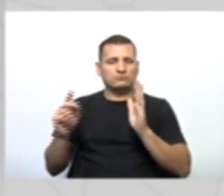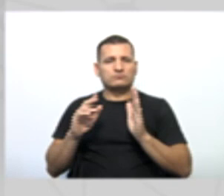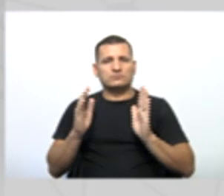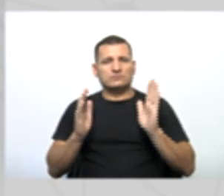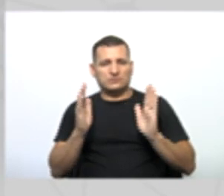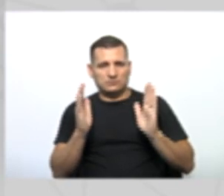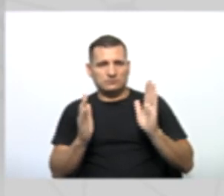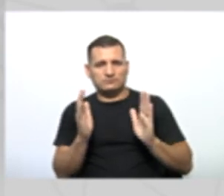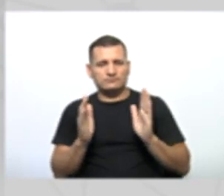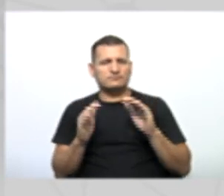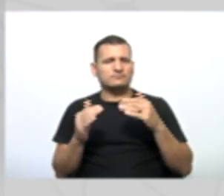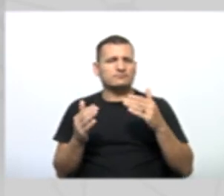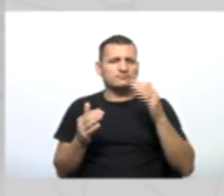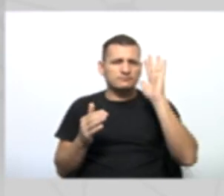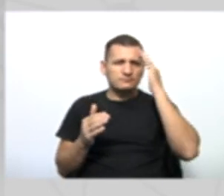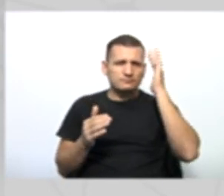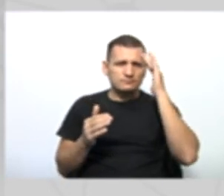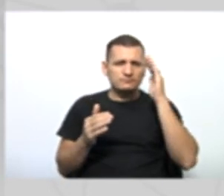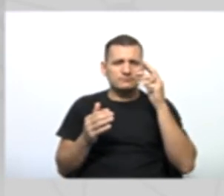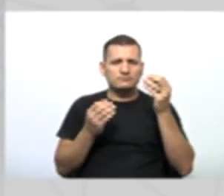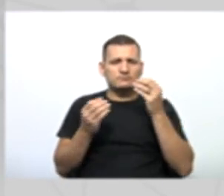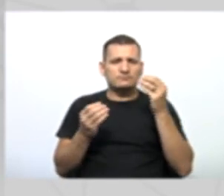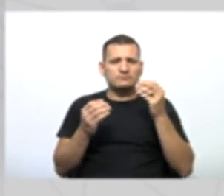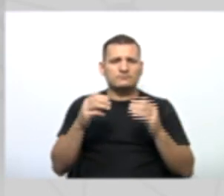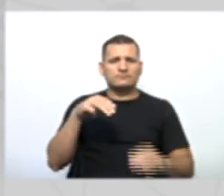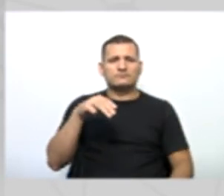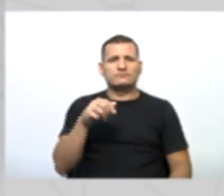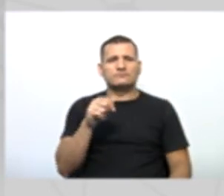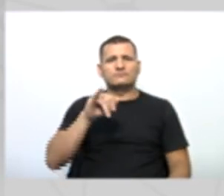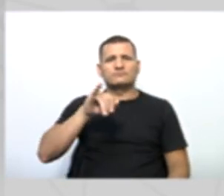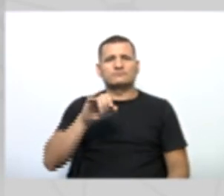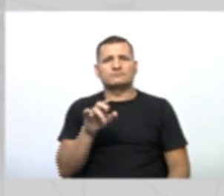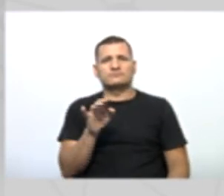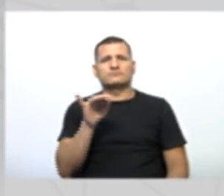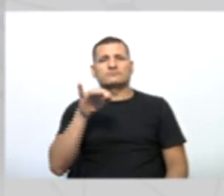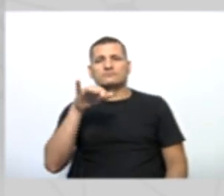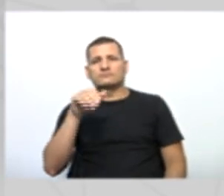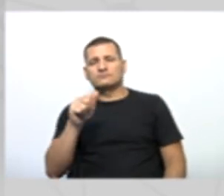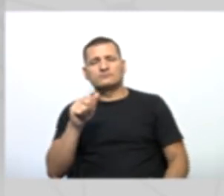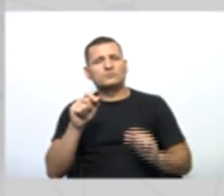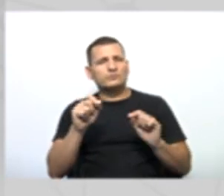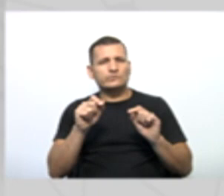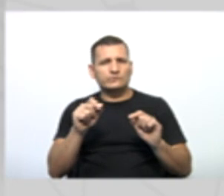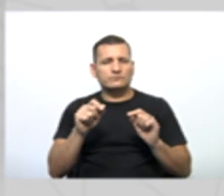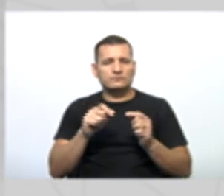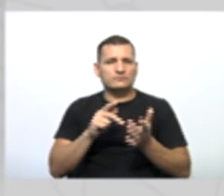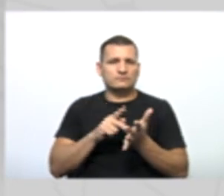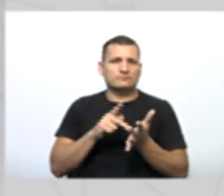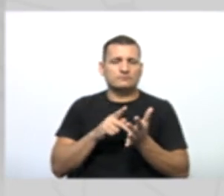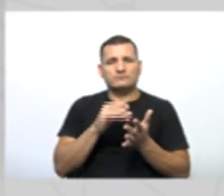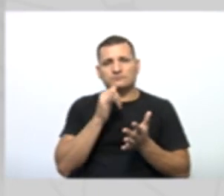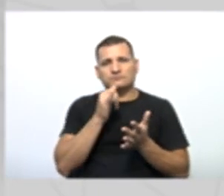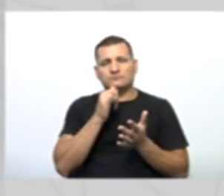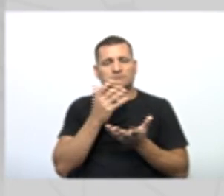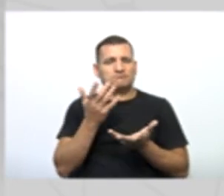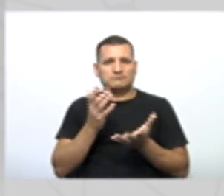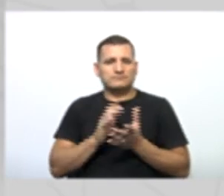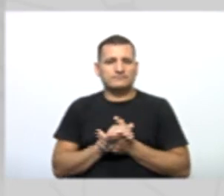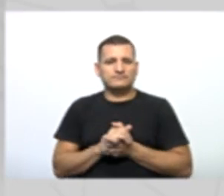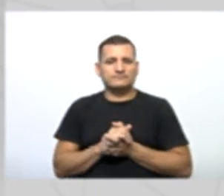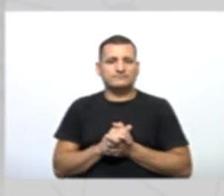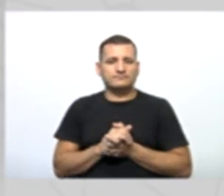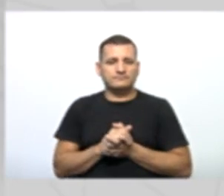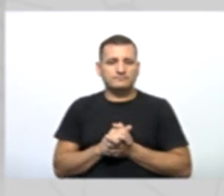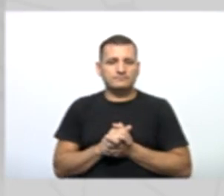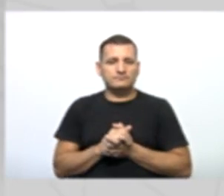tentar entender o que seria mesmo essa questão da maiêutica, professor, tentar traduzir para eles, pensando na mãe, por exemplo, então, de Sócrates,